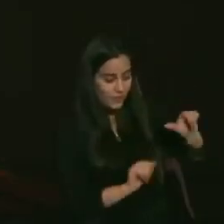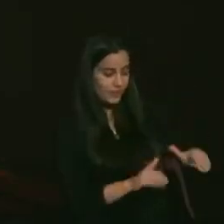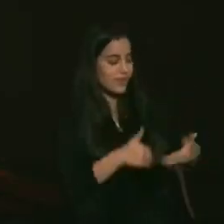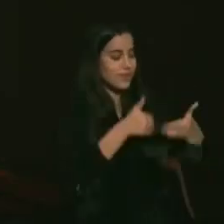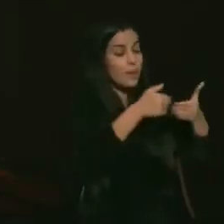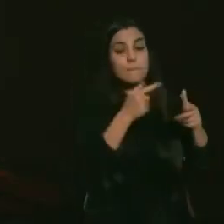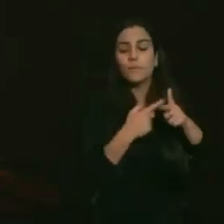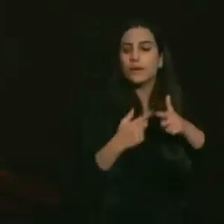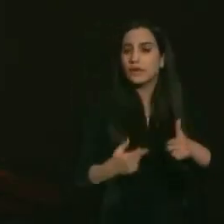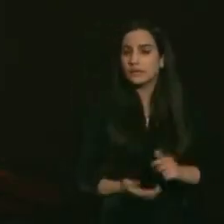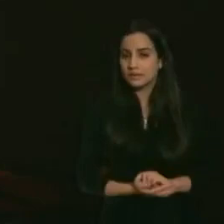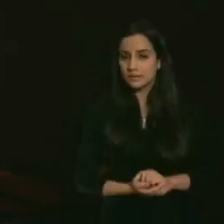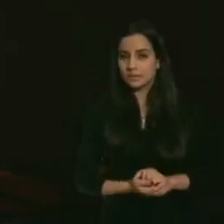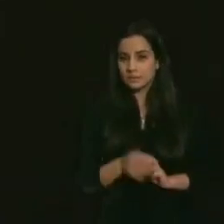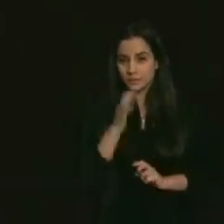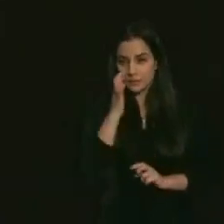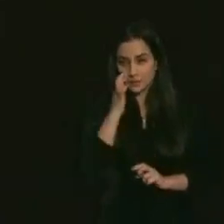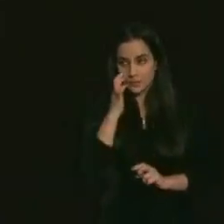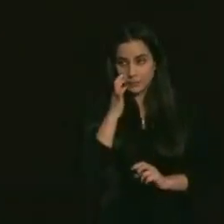ia lá. Por quê?